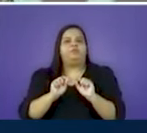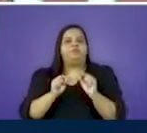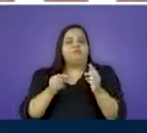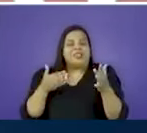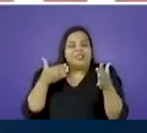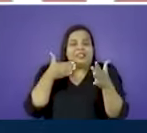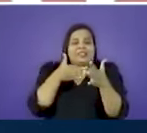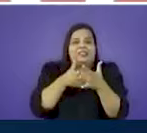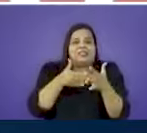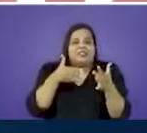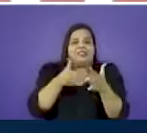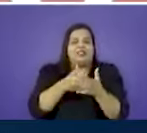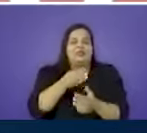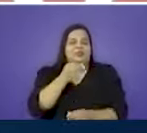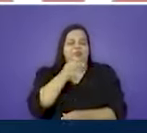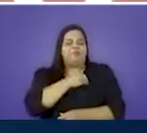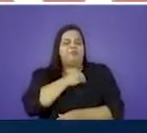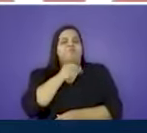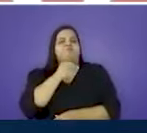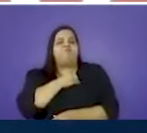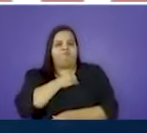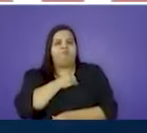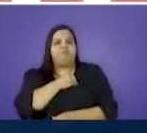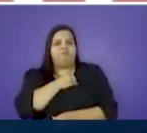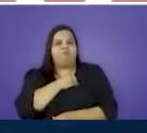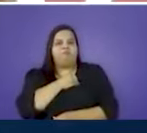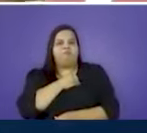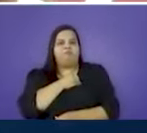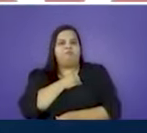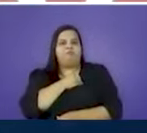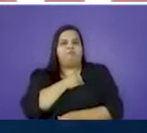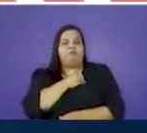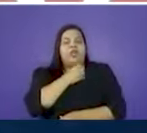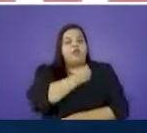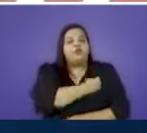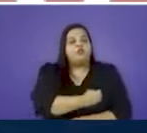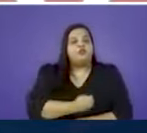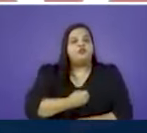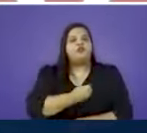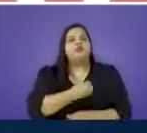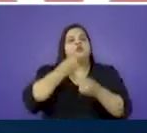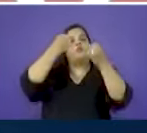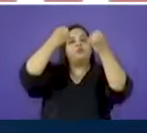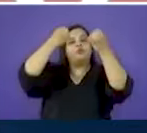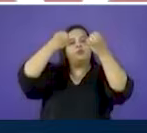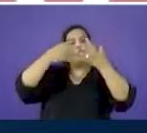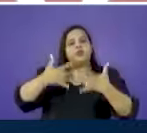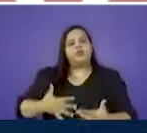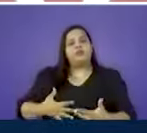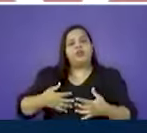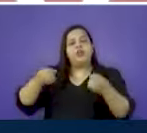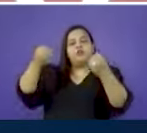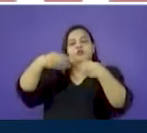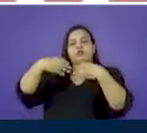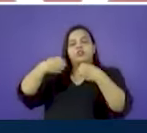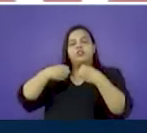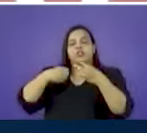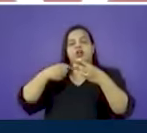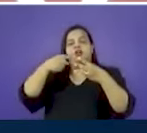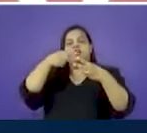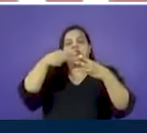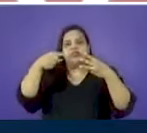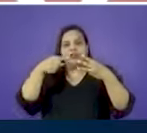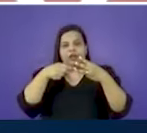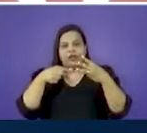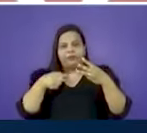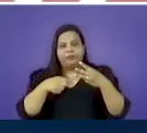enfrentarmos o pecado. E João nos ensina três atitudes para enfrentarmos o pecado.